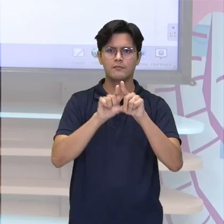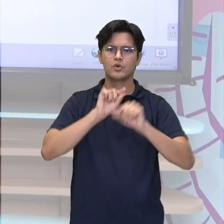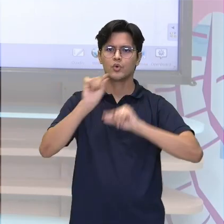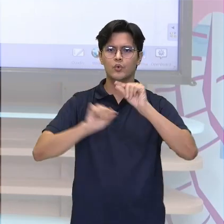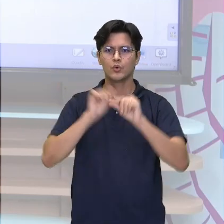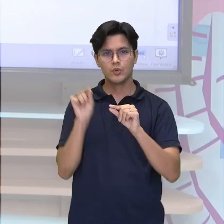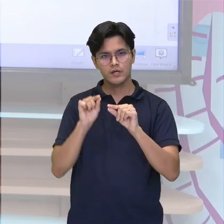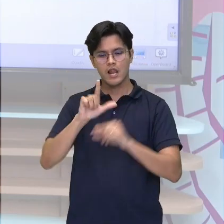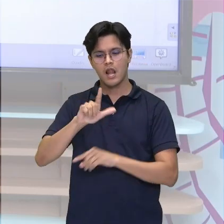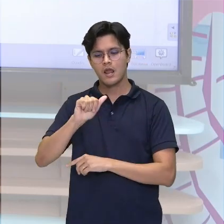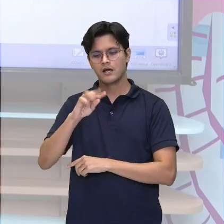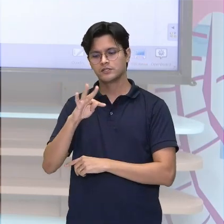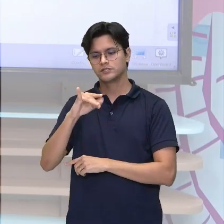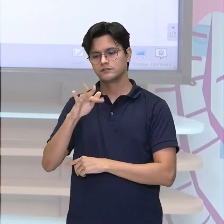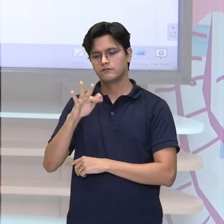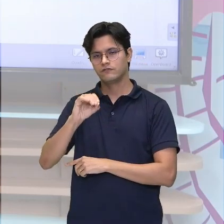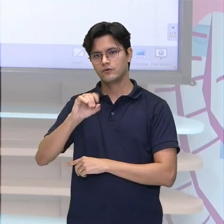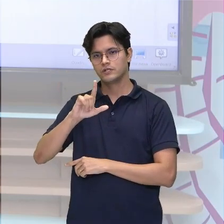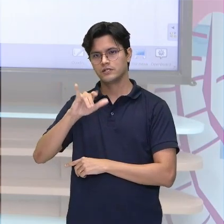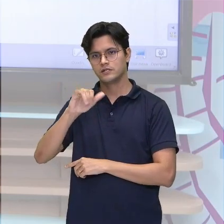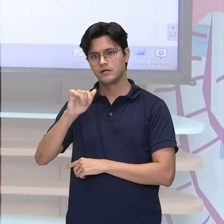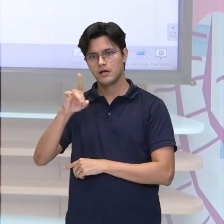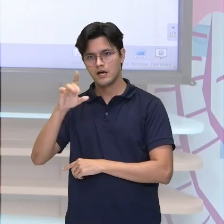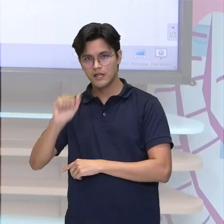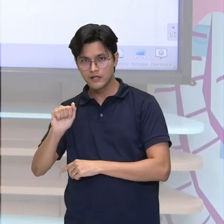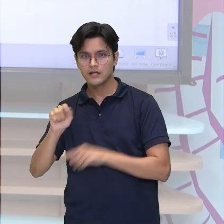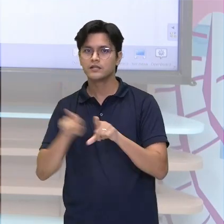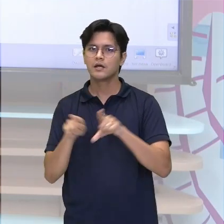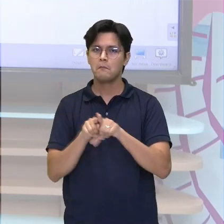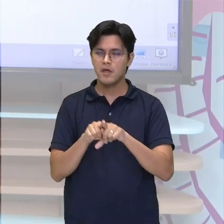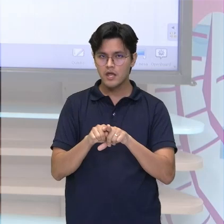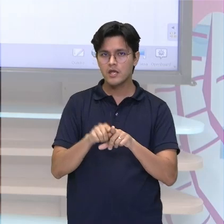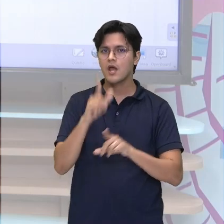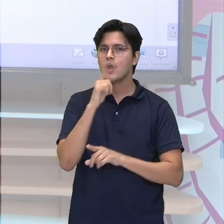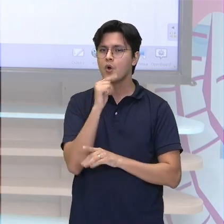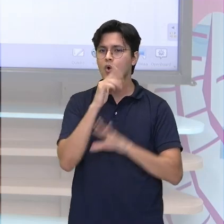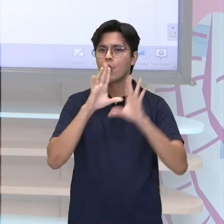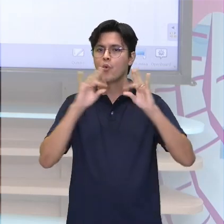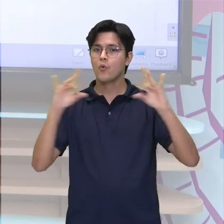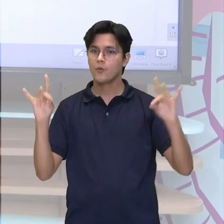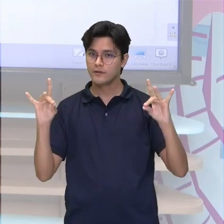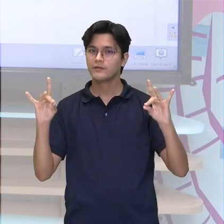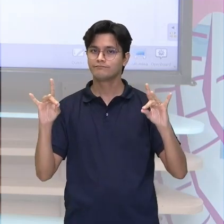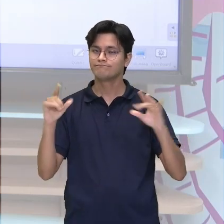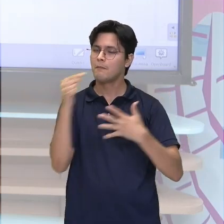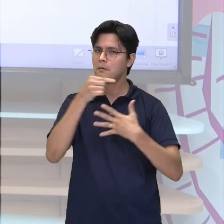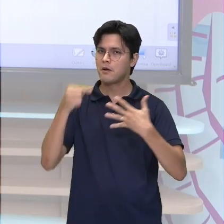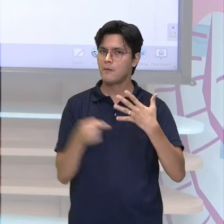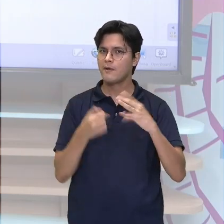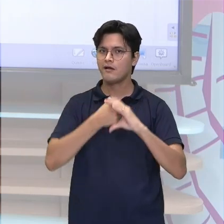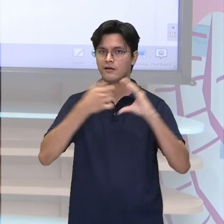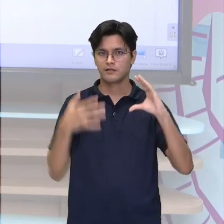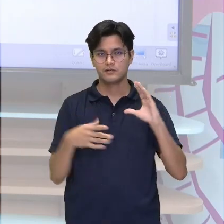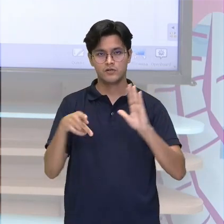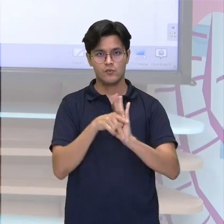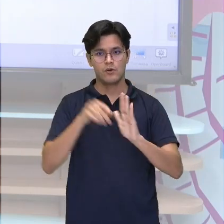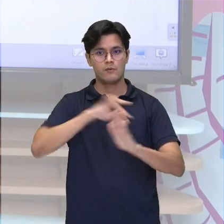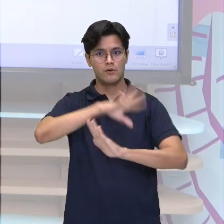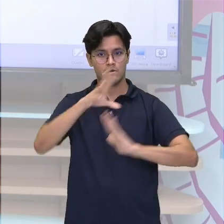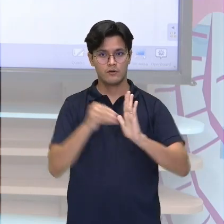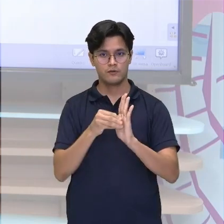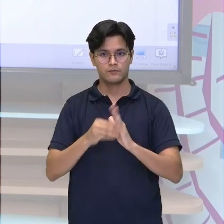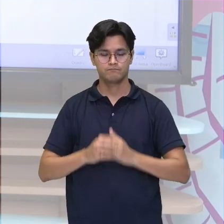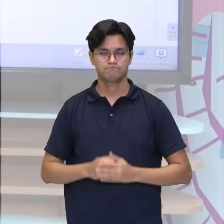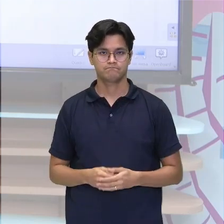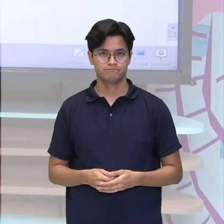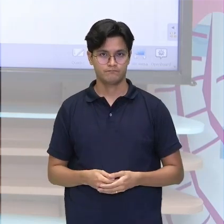latifoliada, úmida, né? E aí nós temos essas características para a região. E agora a gente vai observar os